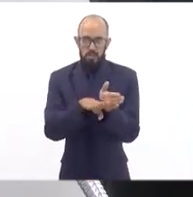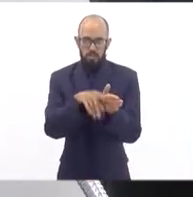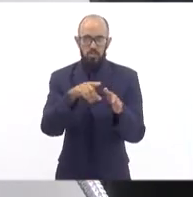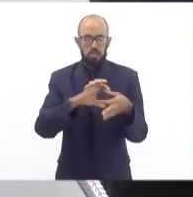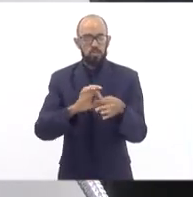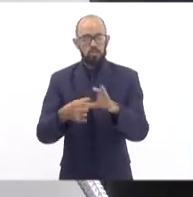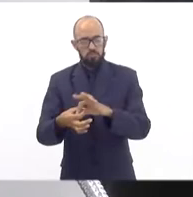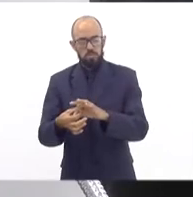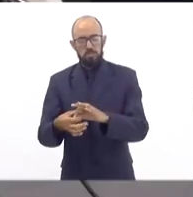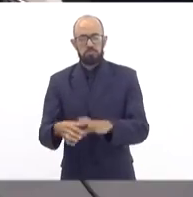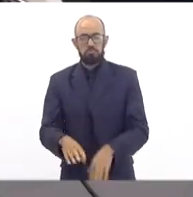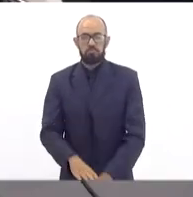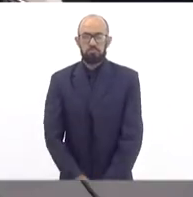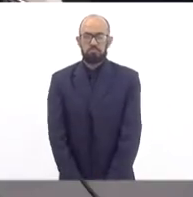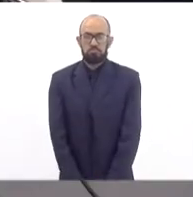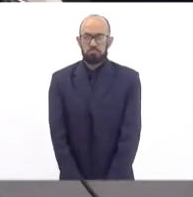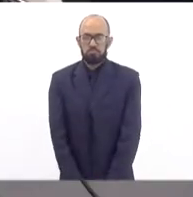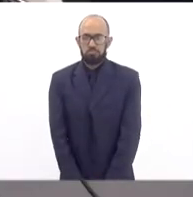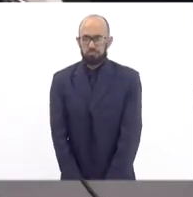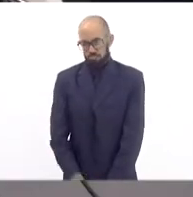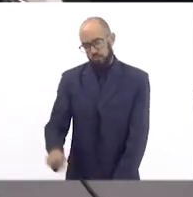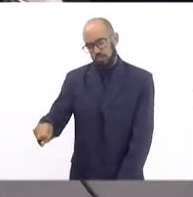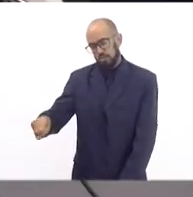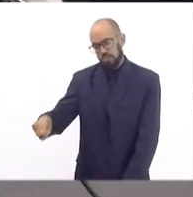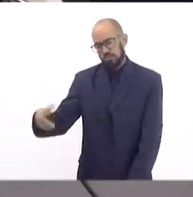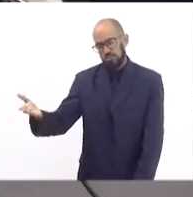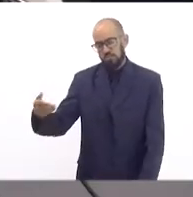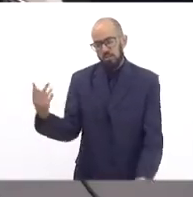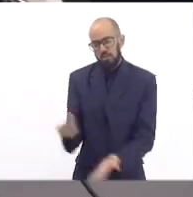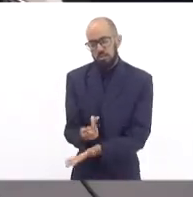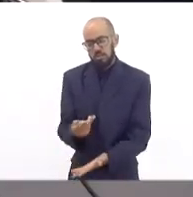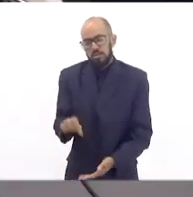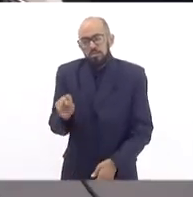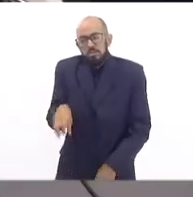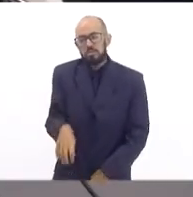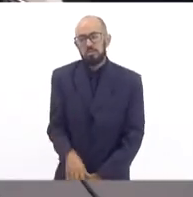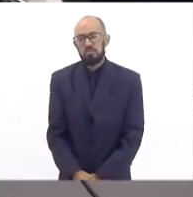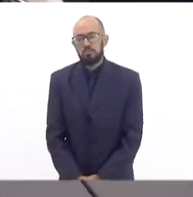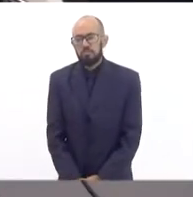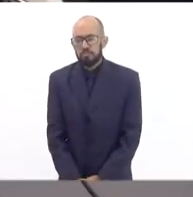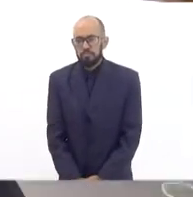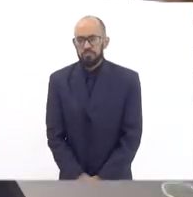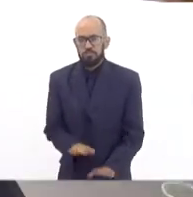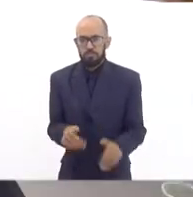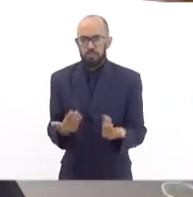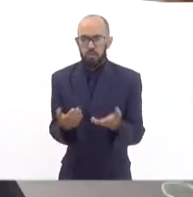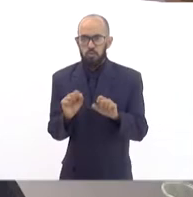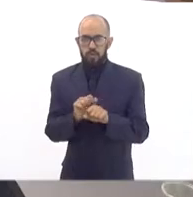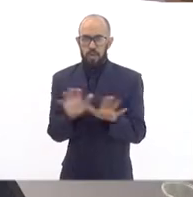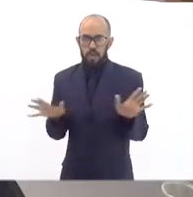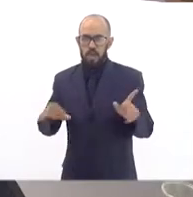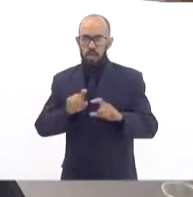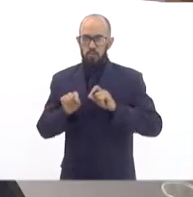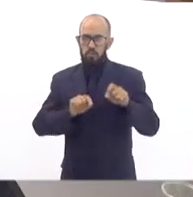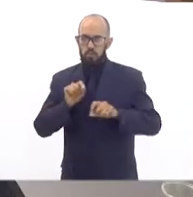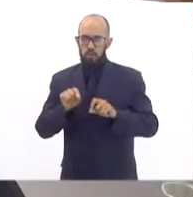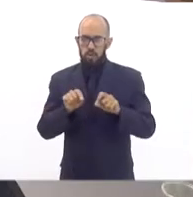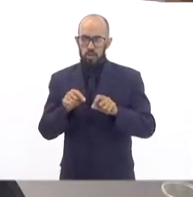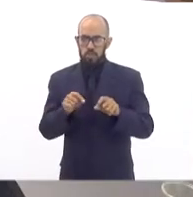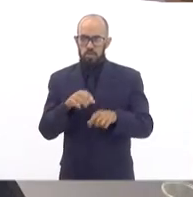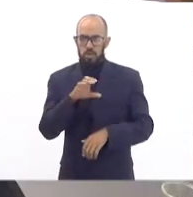Pô, não, continue, por favor. Não, então é isso. É isso mesmo. Teve sim. Então, que fique bem claro para essa comissão parlamentar de inquérito